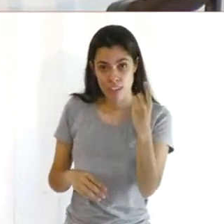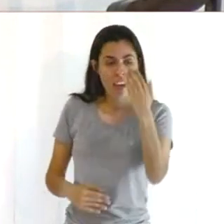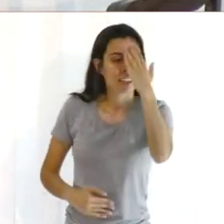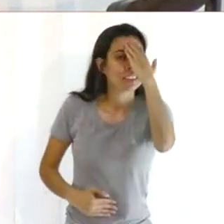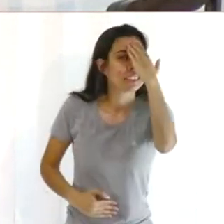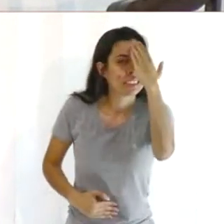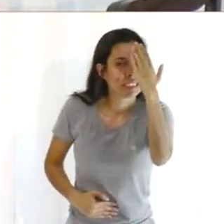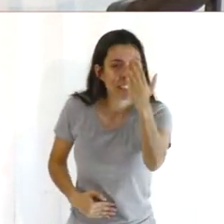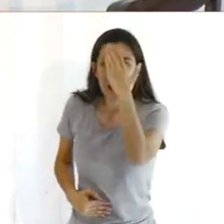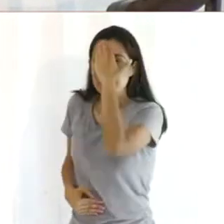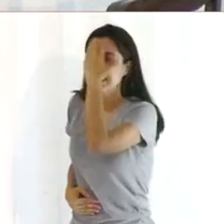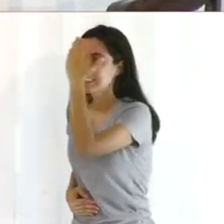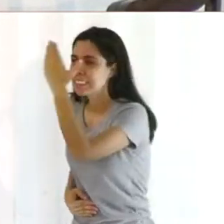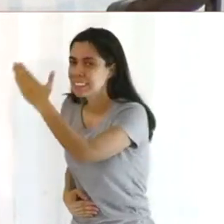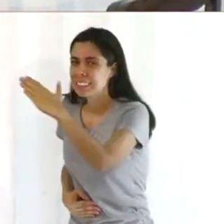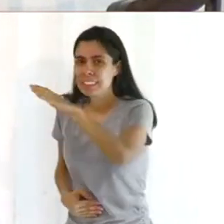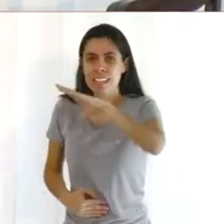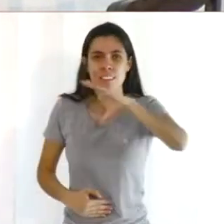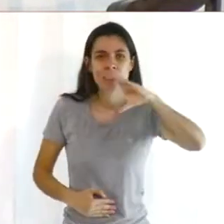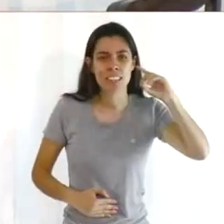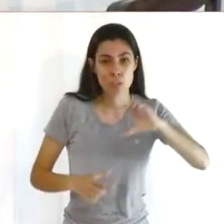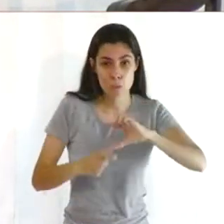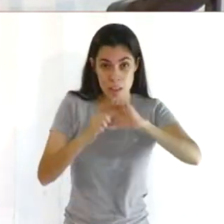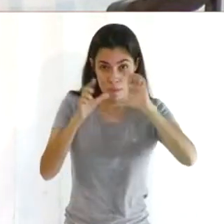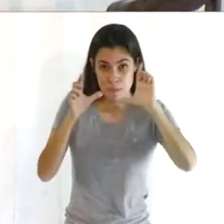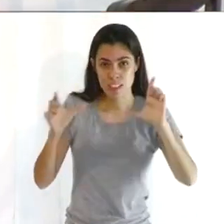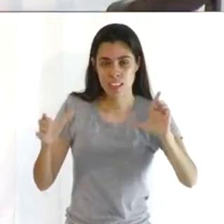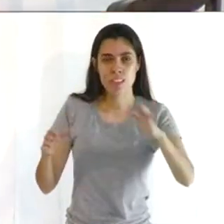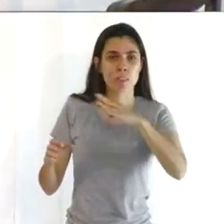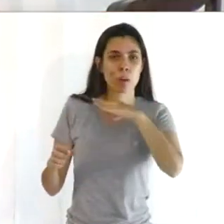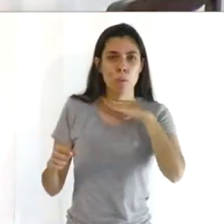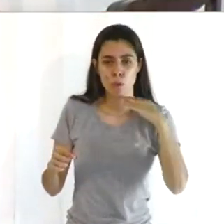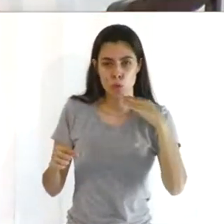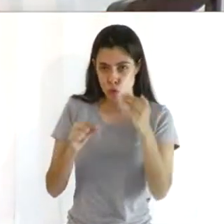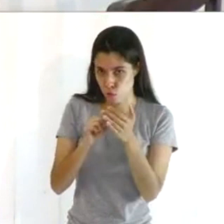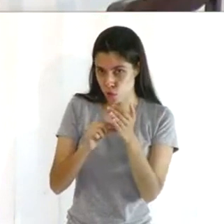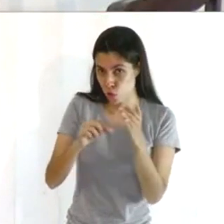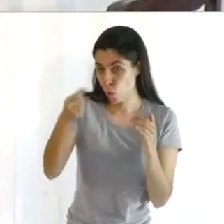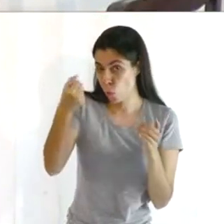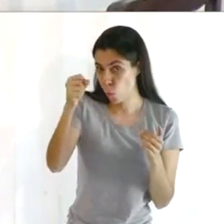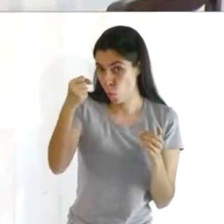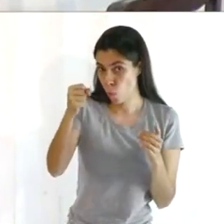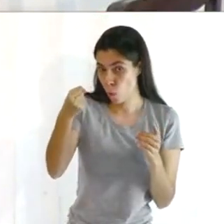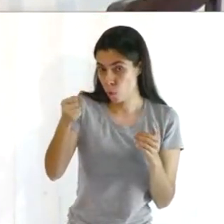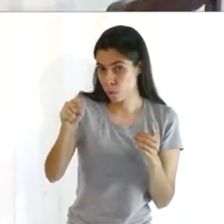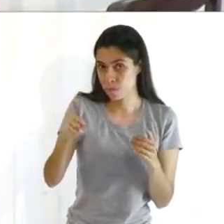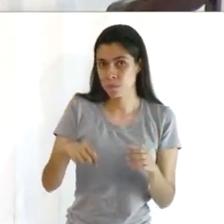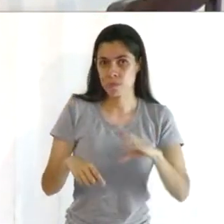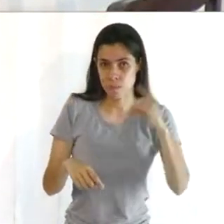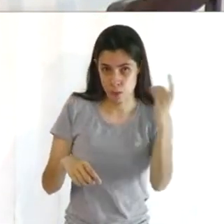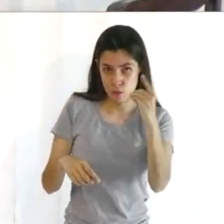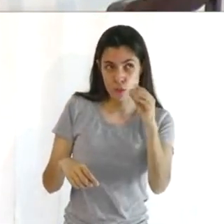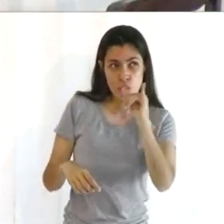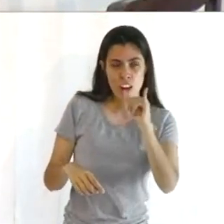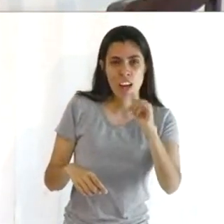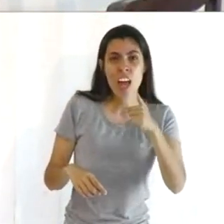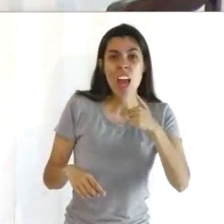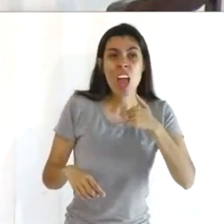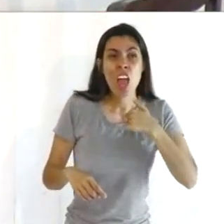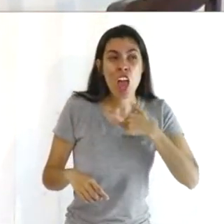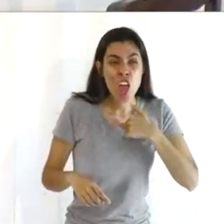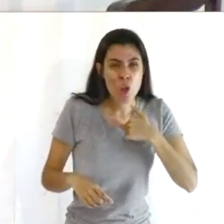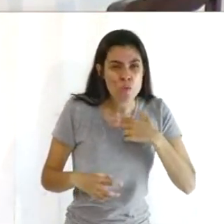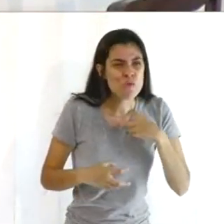ao Senhor pela libertação da morte. E ele diz no verso 8: por ti, Senhor, clamei,